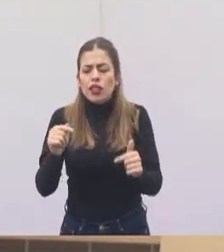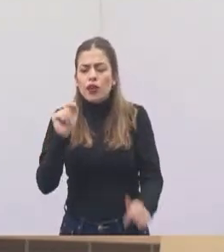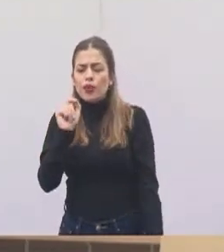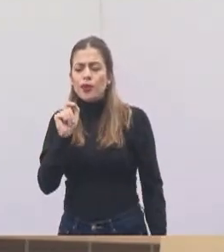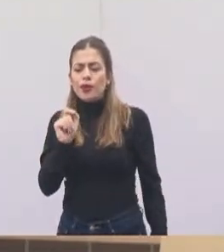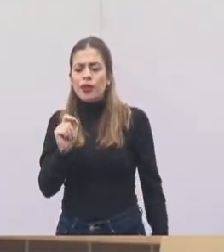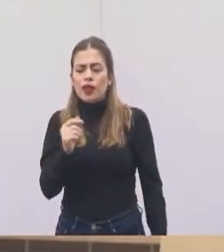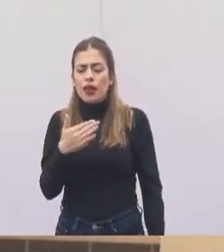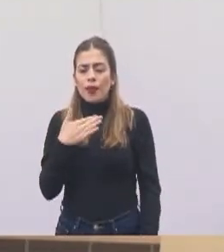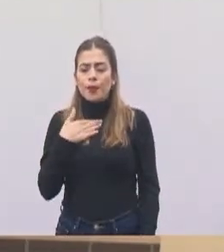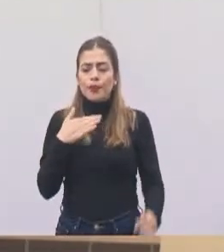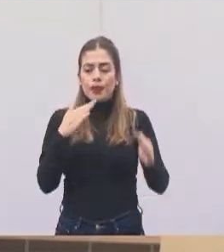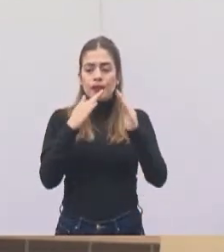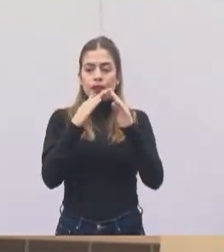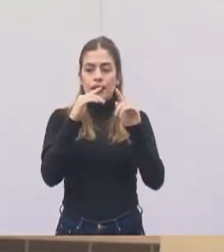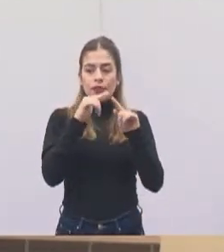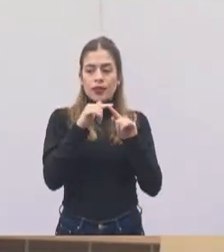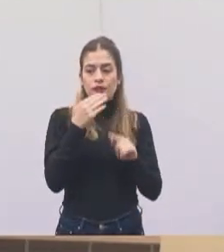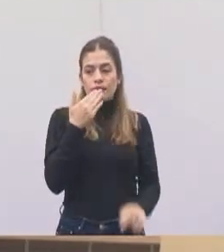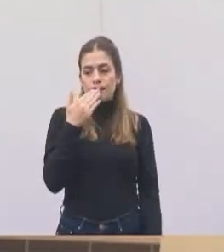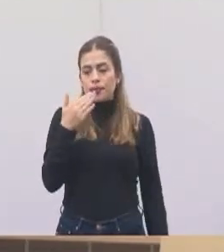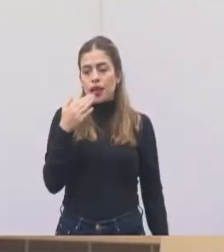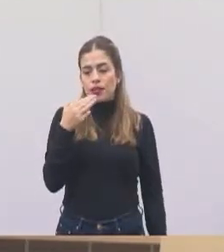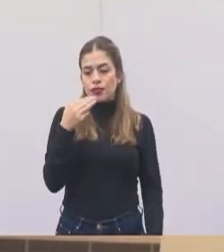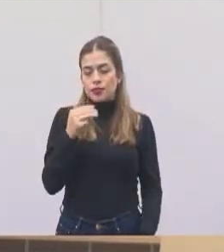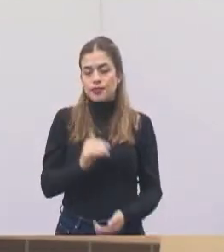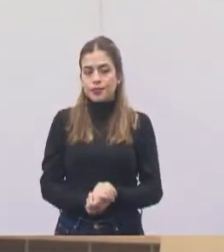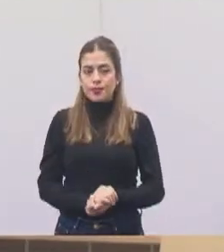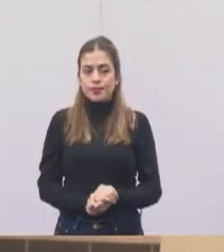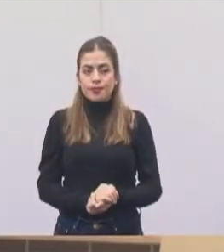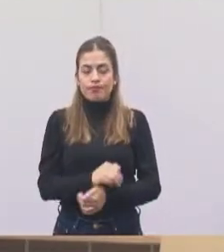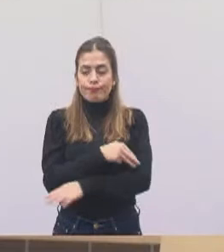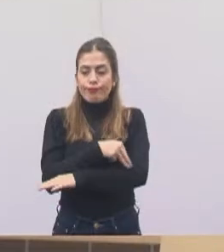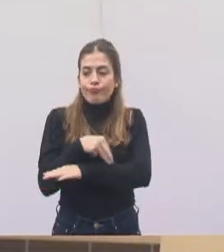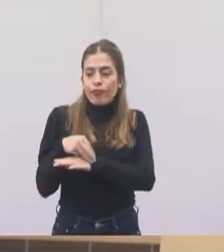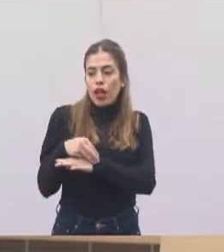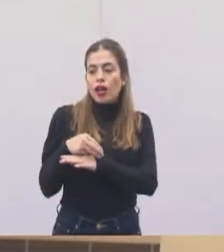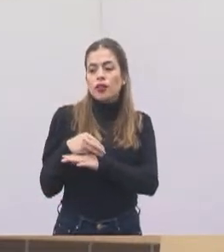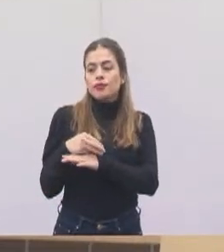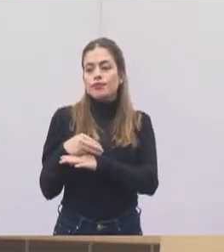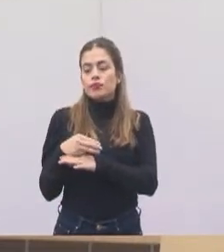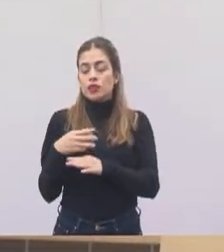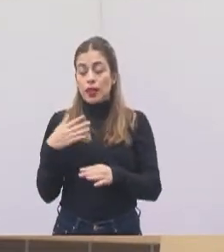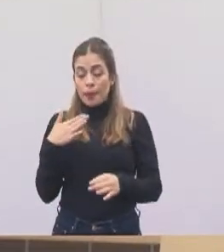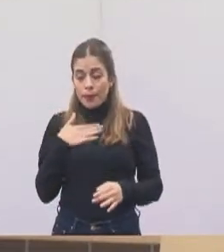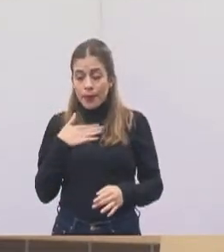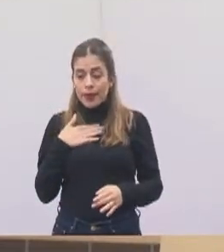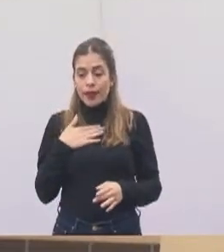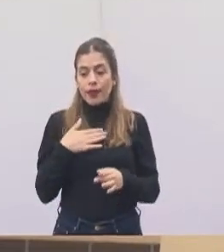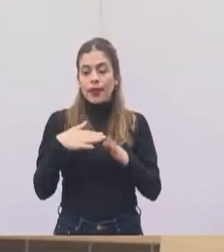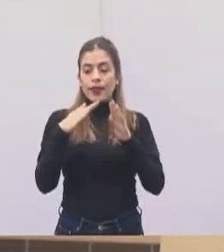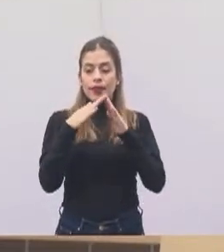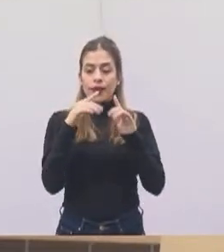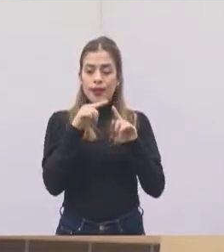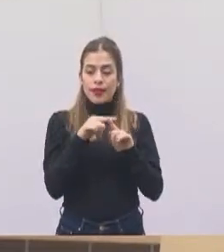igreja pede, o magistério da minha igreja, a doutrina da minha igreja.